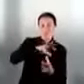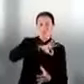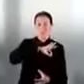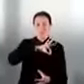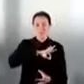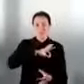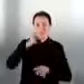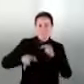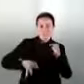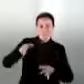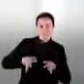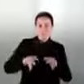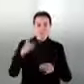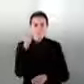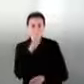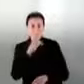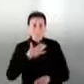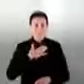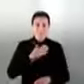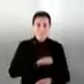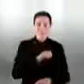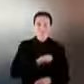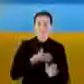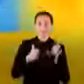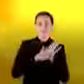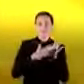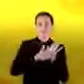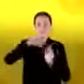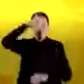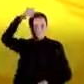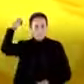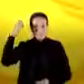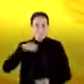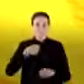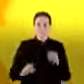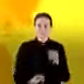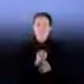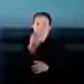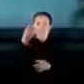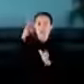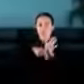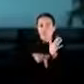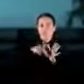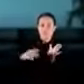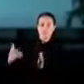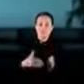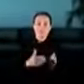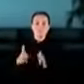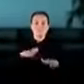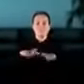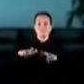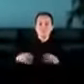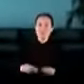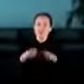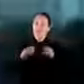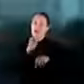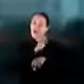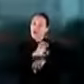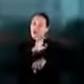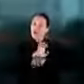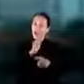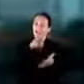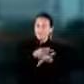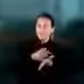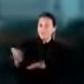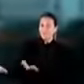ocorrências policiais, minta sobre minha vida. Proposta do Braide. Eu vou criar o programa Caminho para o Emprego,